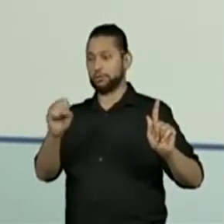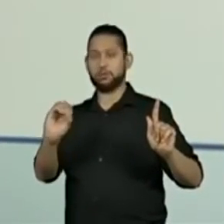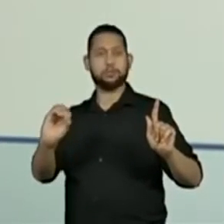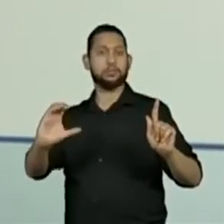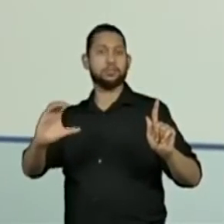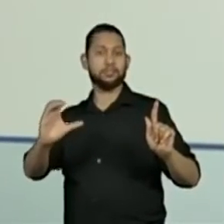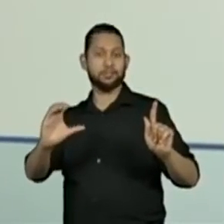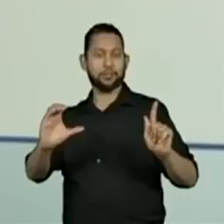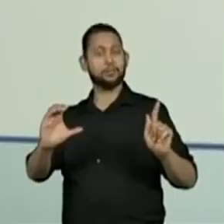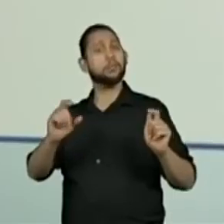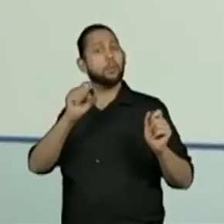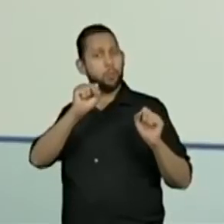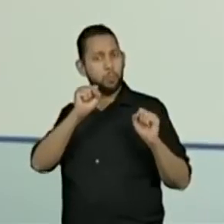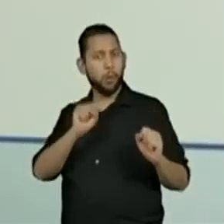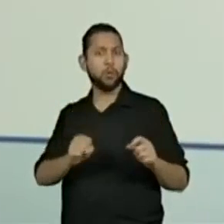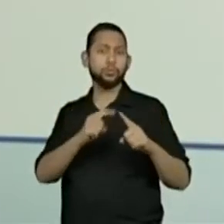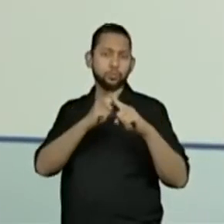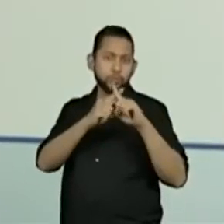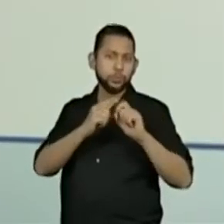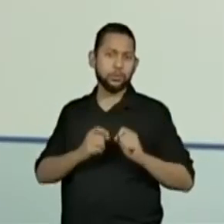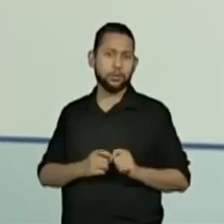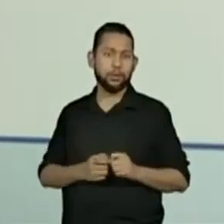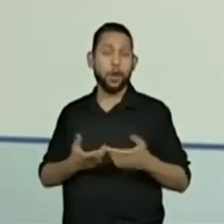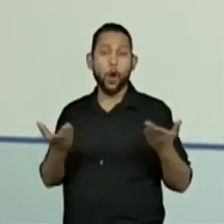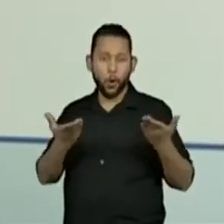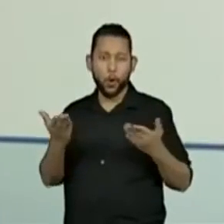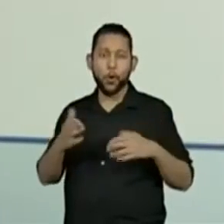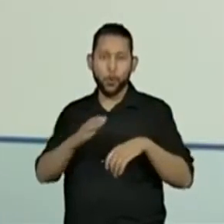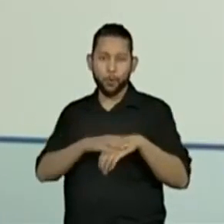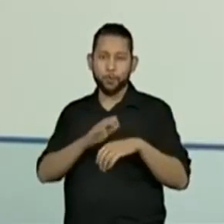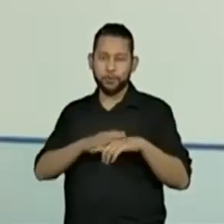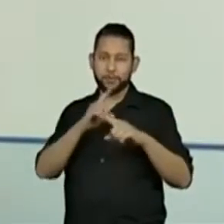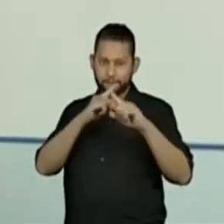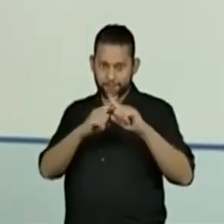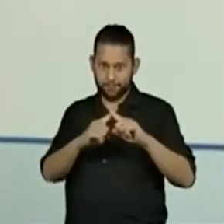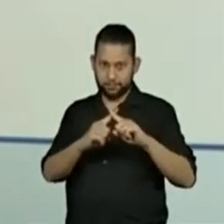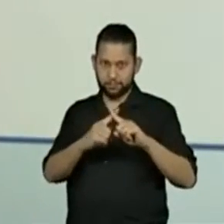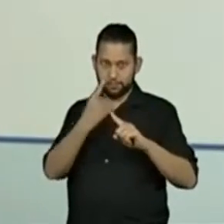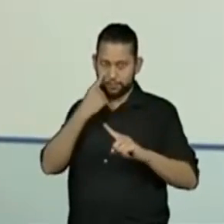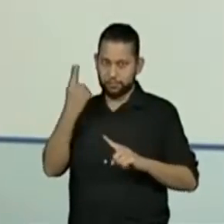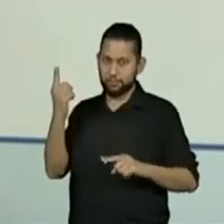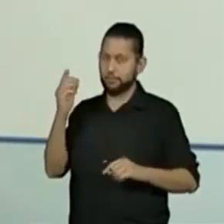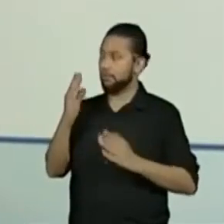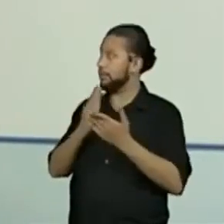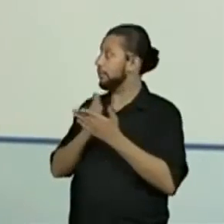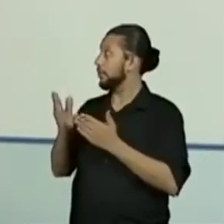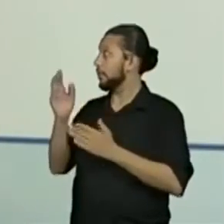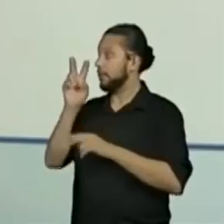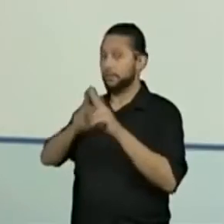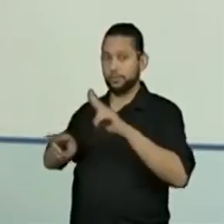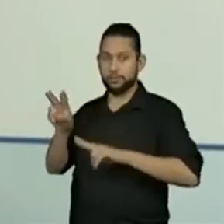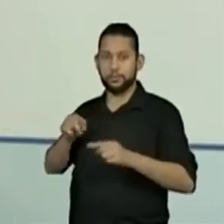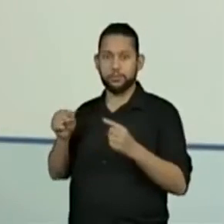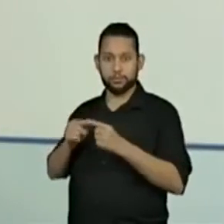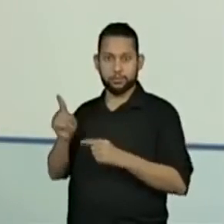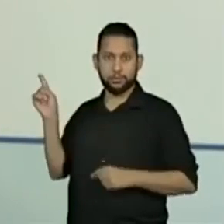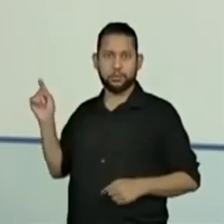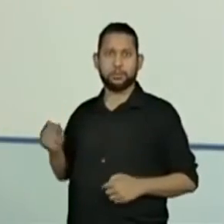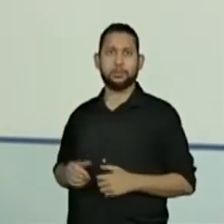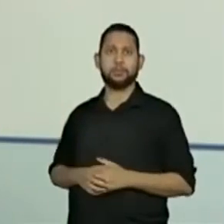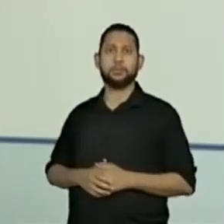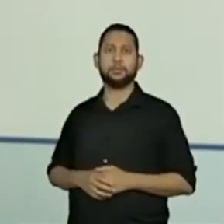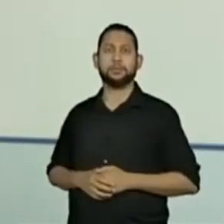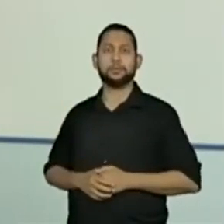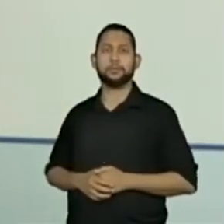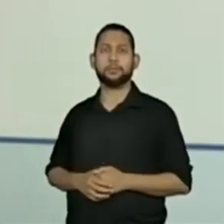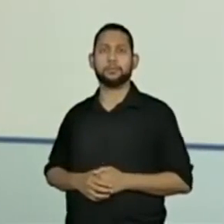eu também posso multiplicar vou fazer o algoritmo da multiplicação aqui ao lado para vocês verem tá